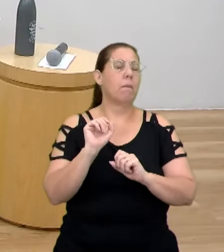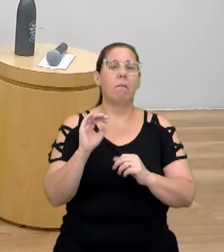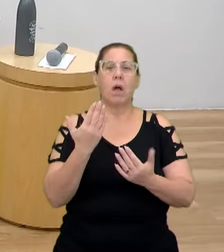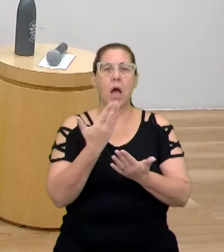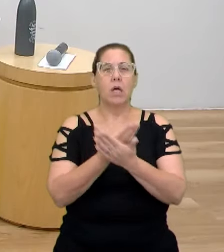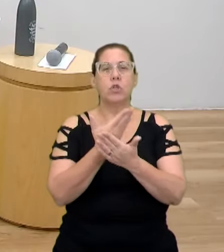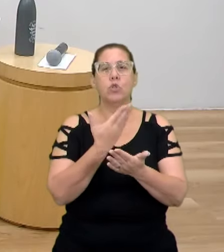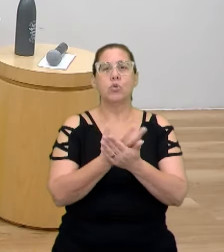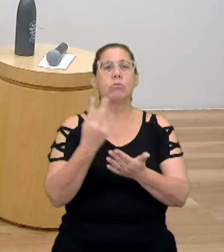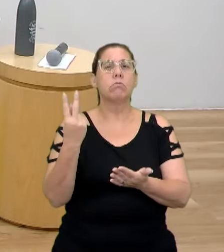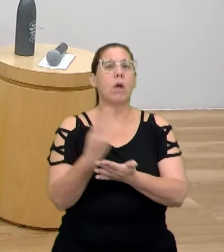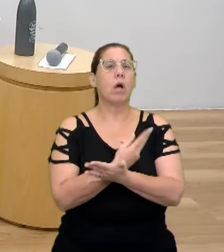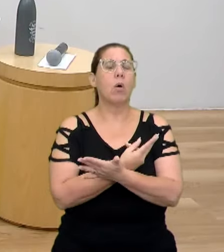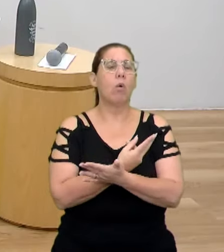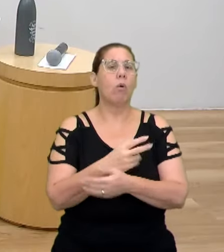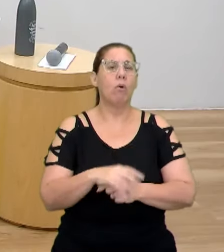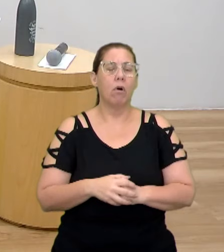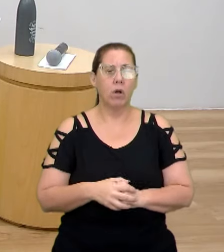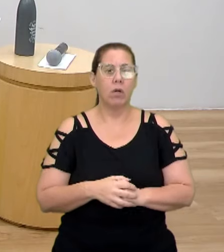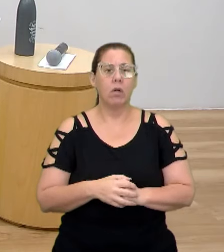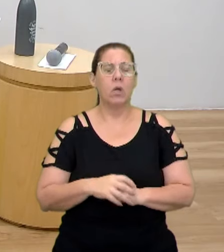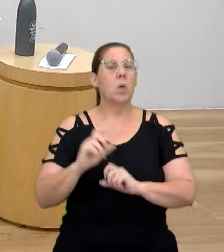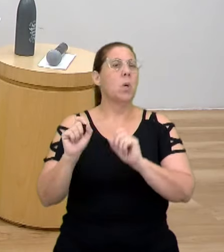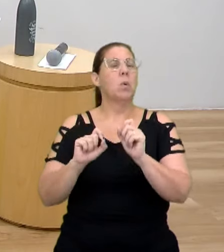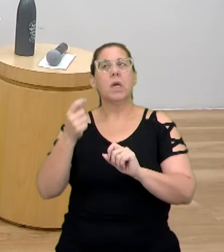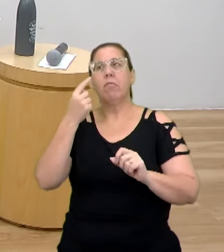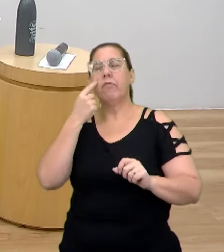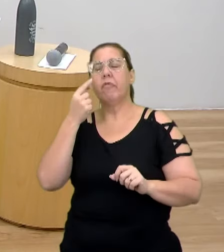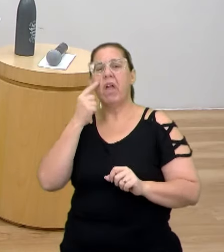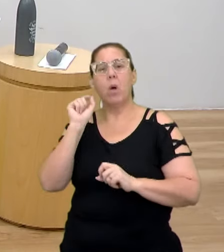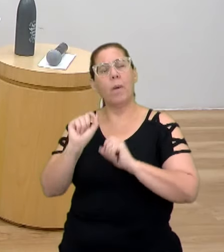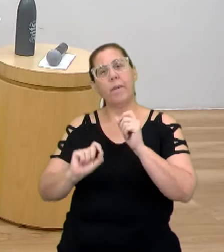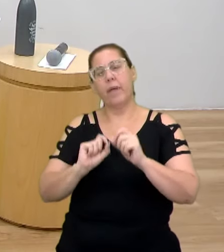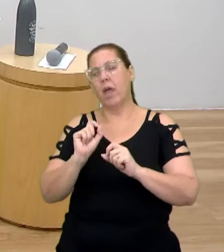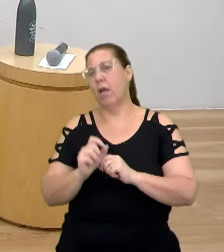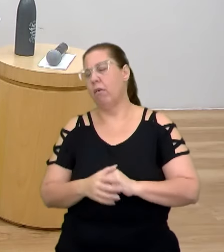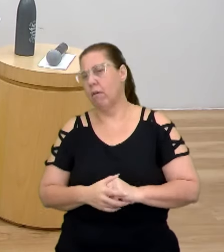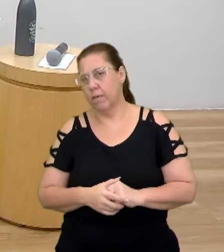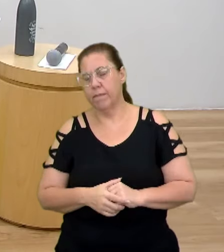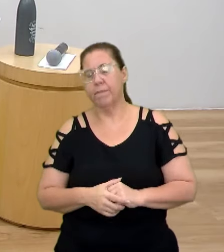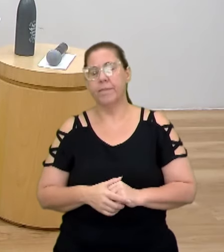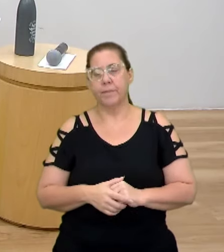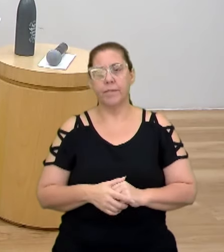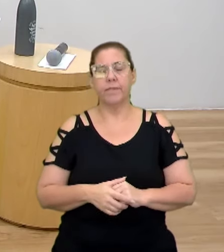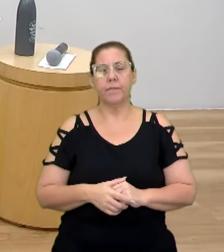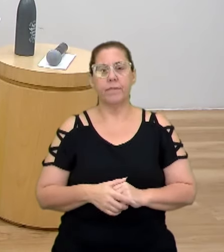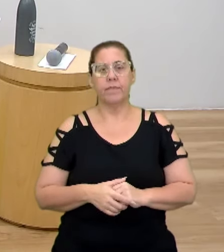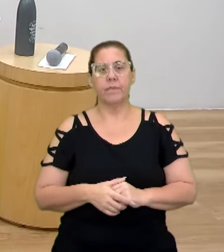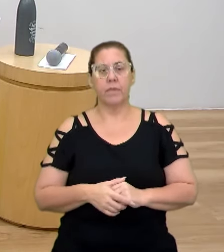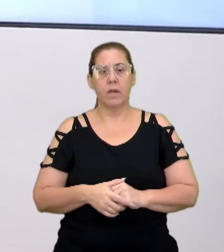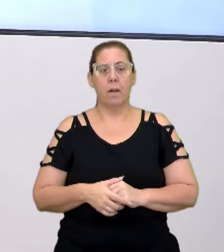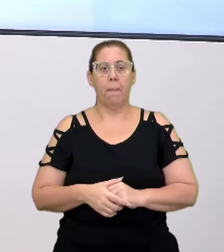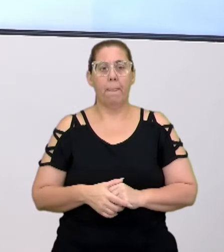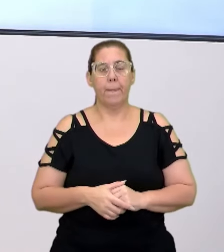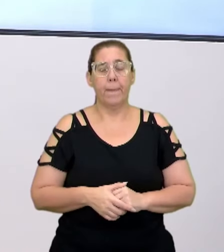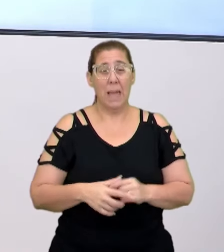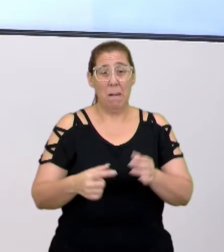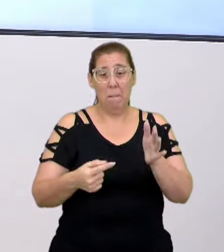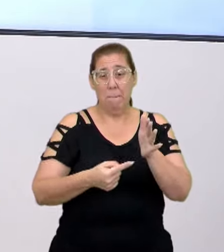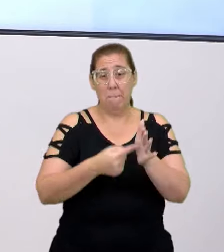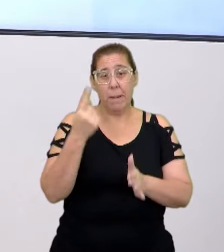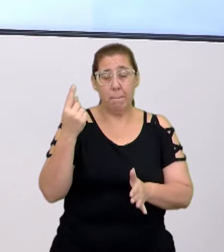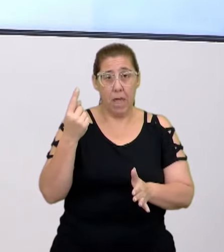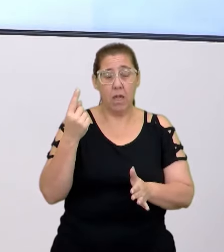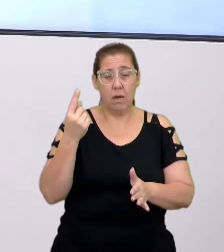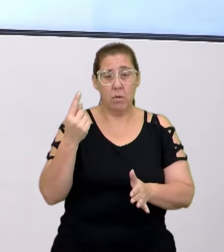de caso, né? Então, olha só, o que eles precisam verificar aqui no nosso estudo de caso? A primeira